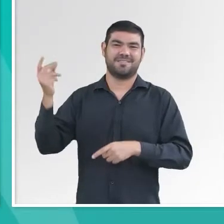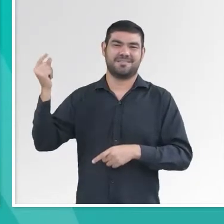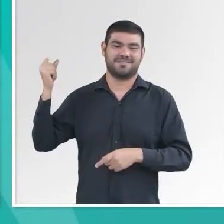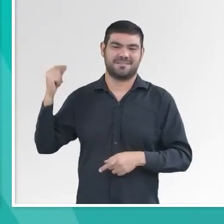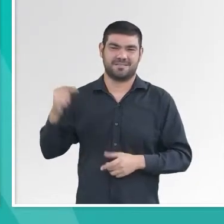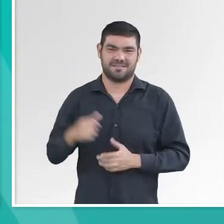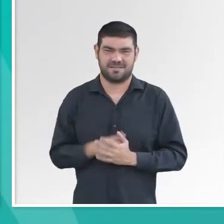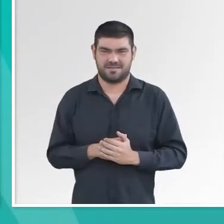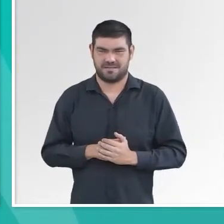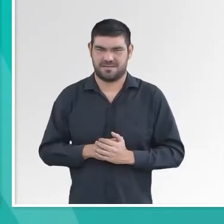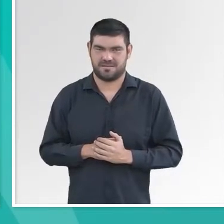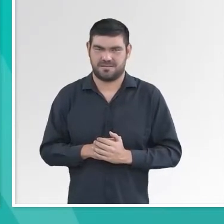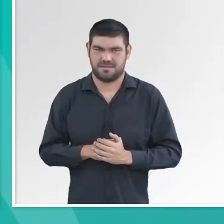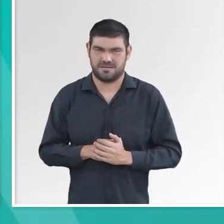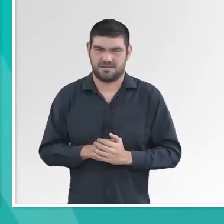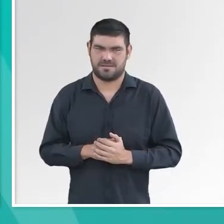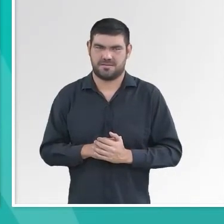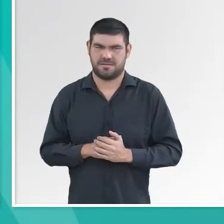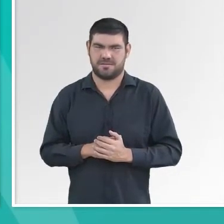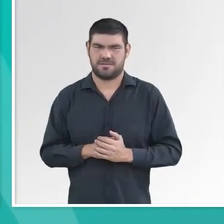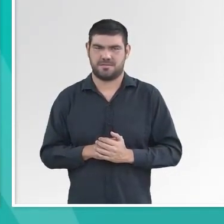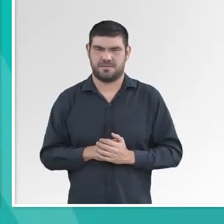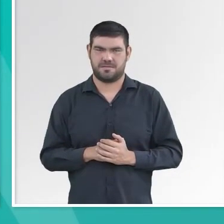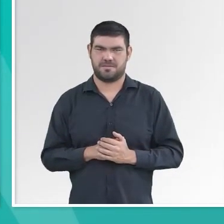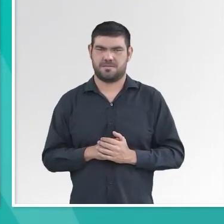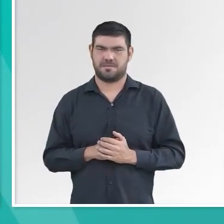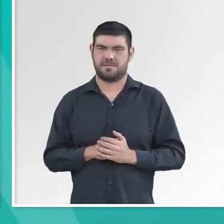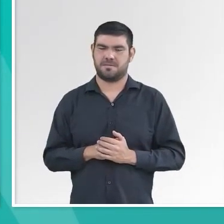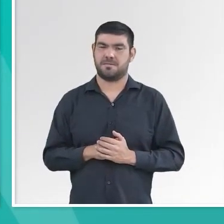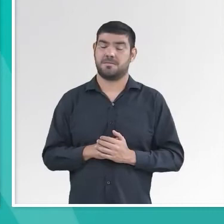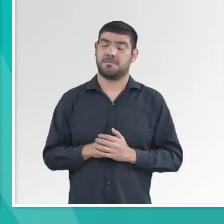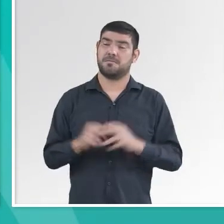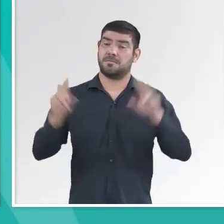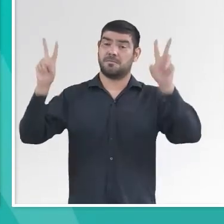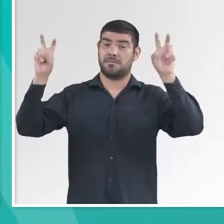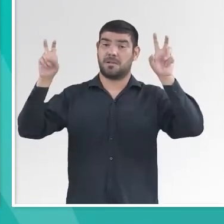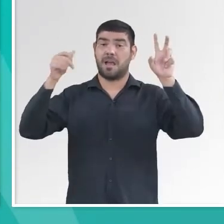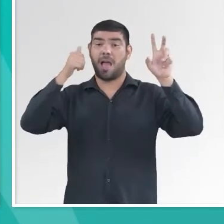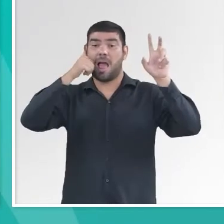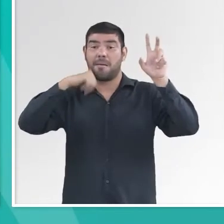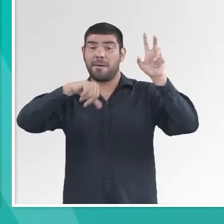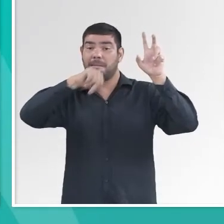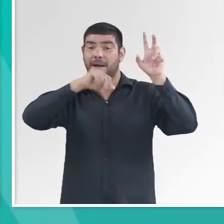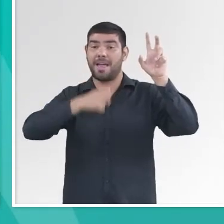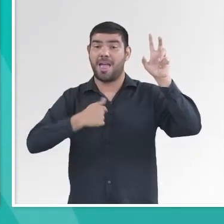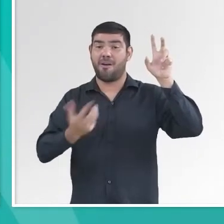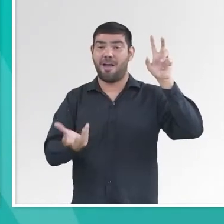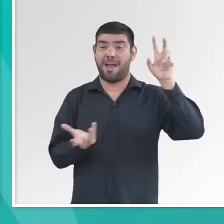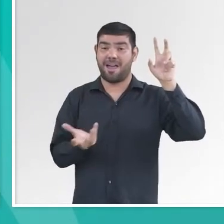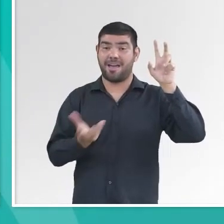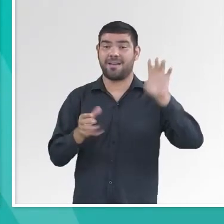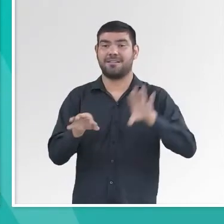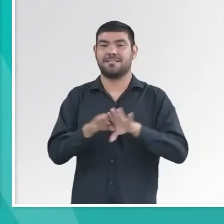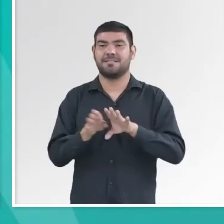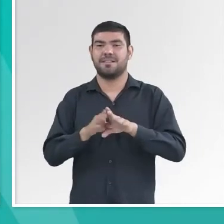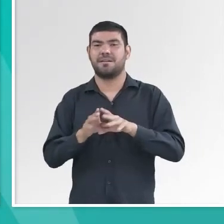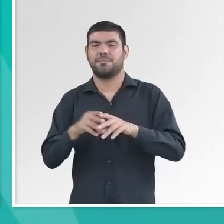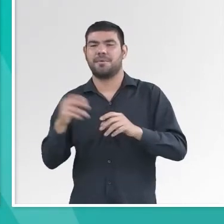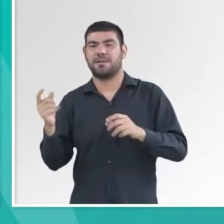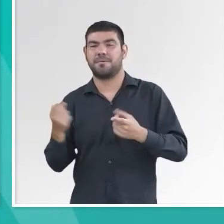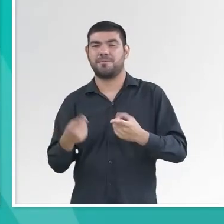possível se divertir ao som de clássicos como Mamãe Eu Quero e músicas virais como Que Tiro Foi